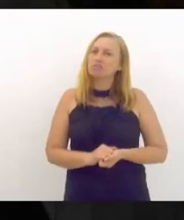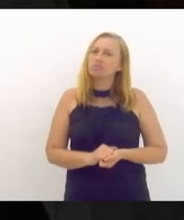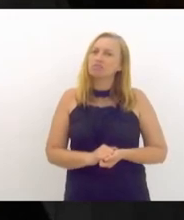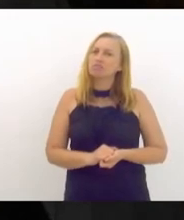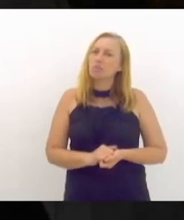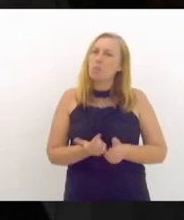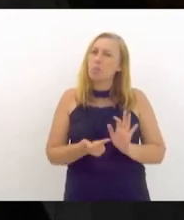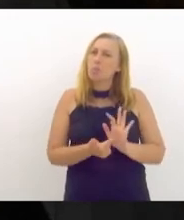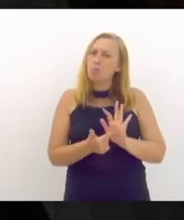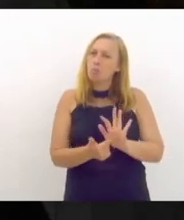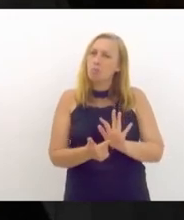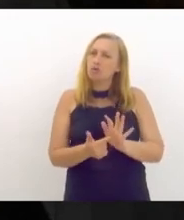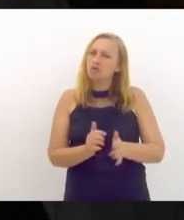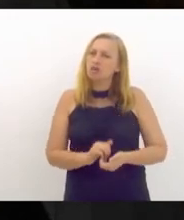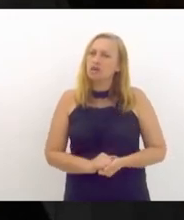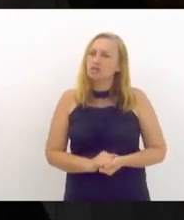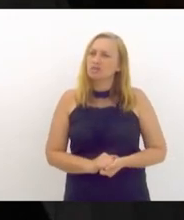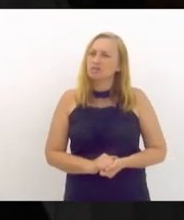mostraram